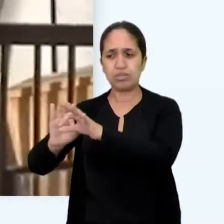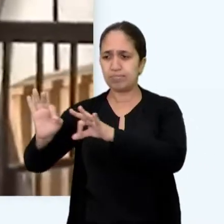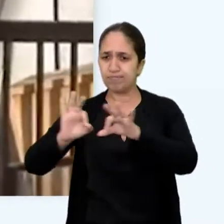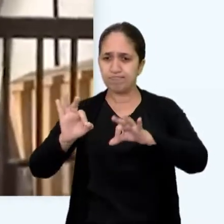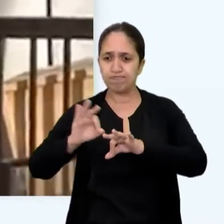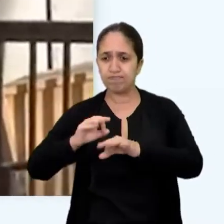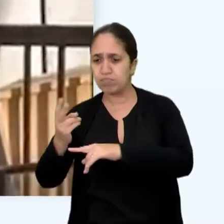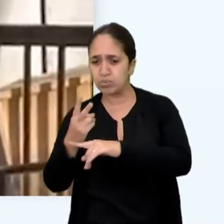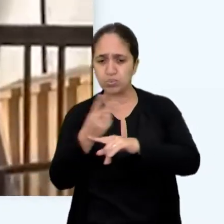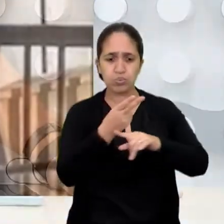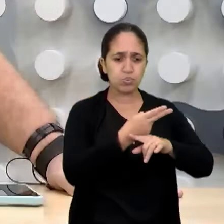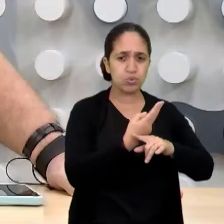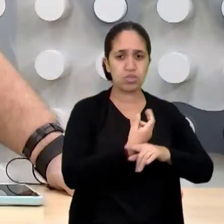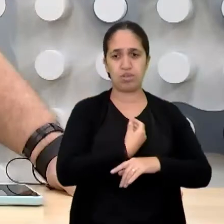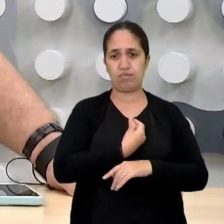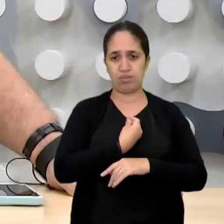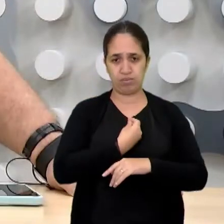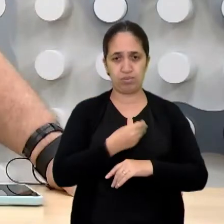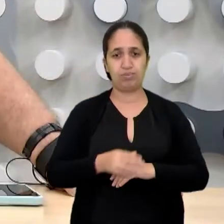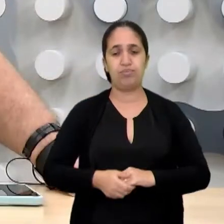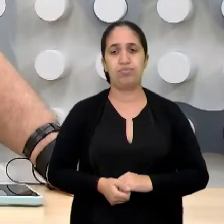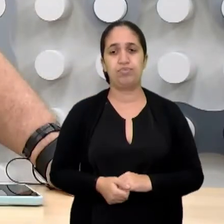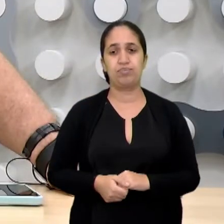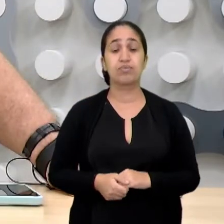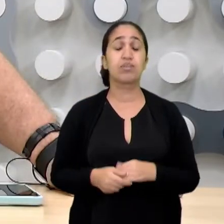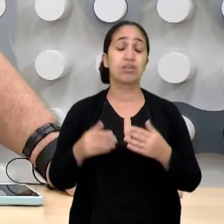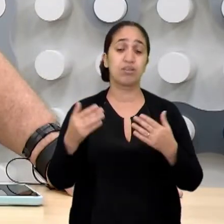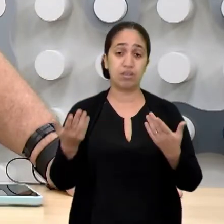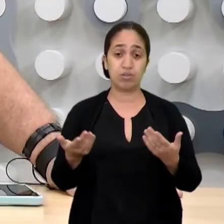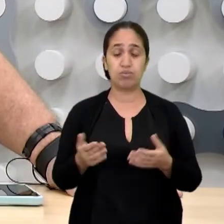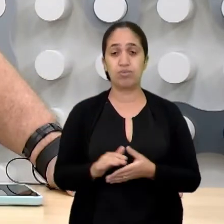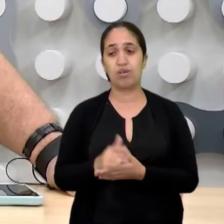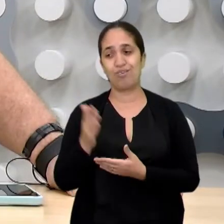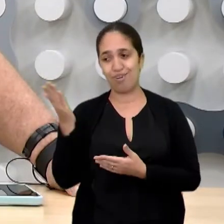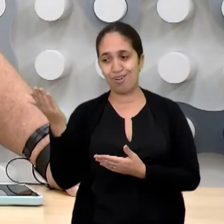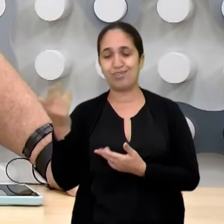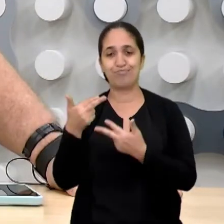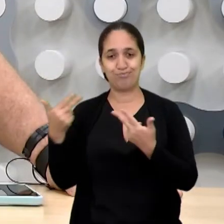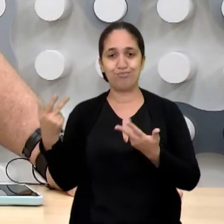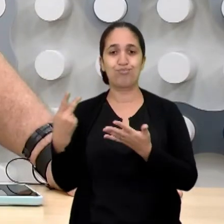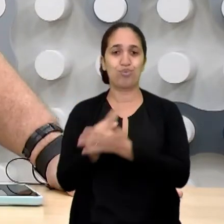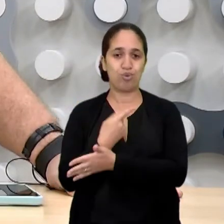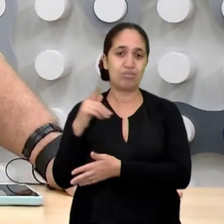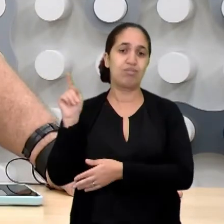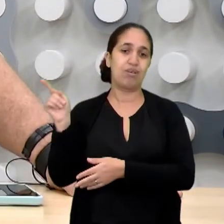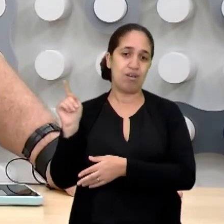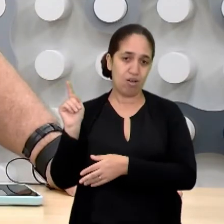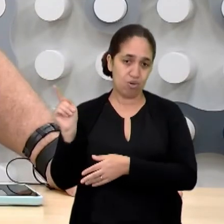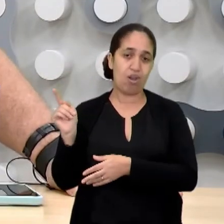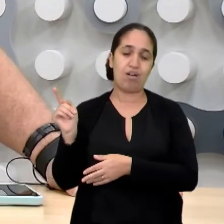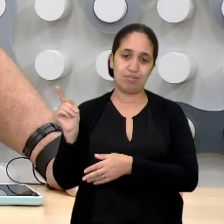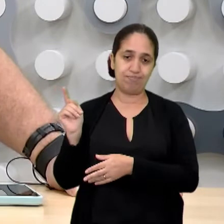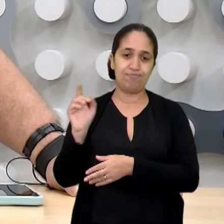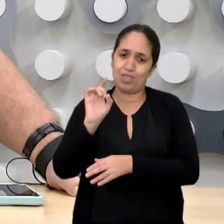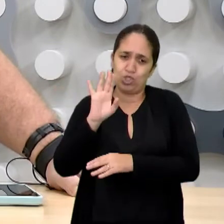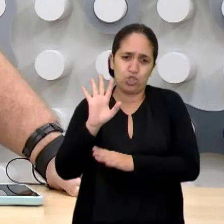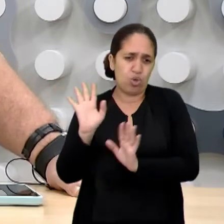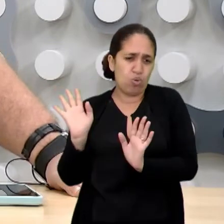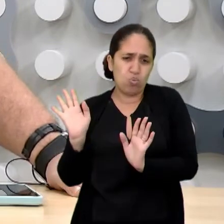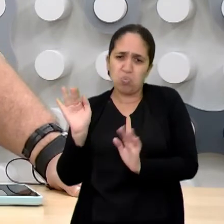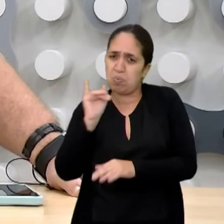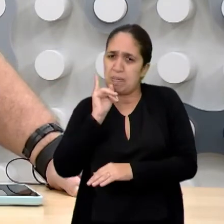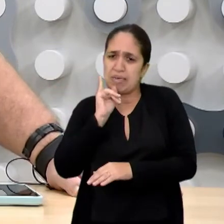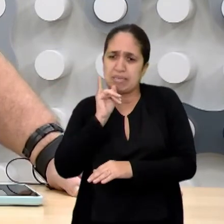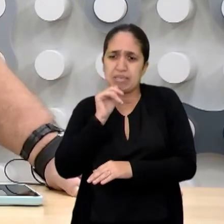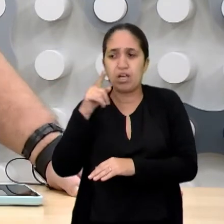por sobreviventes. Então veja aí a situação aí do Japão, né? Então isso aí é só uma pequena parte aí, se